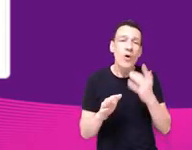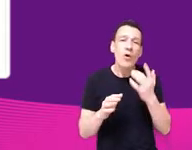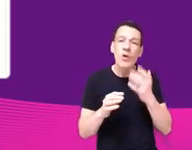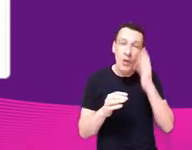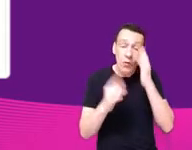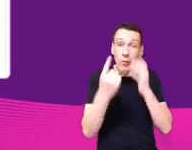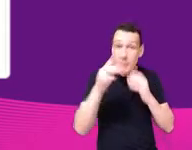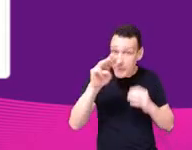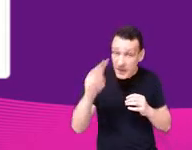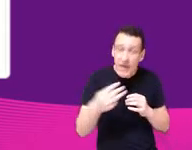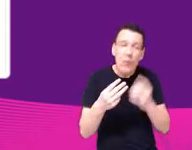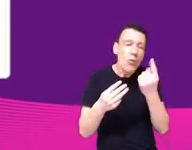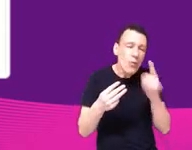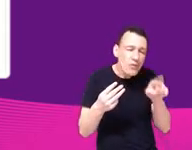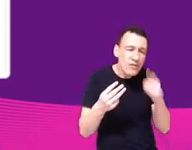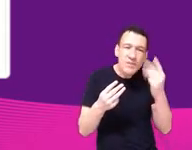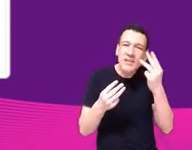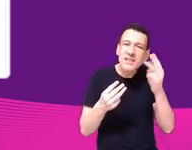de habitantes por ano,